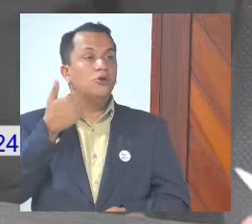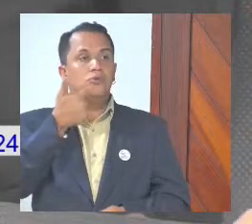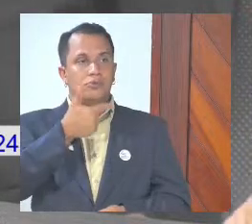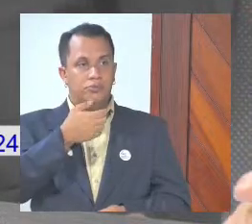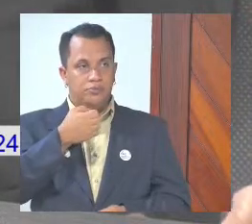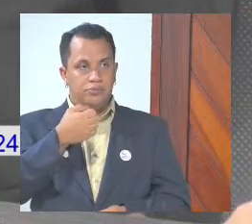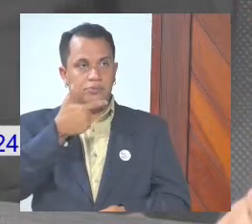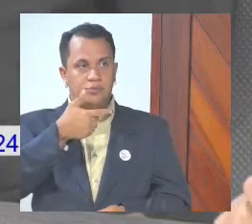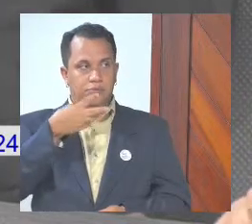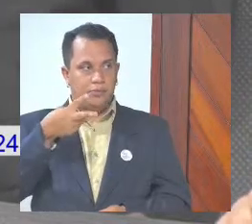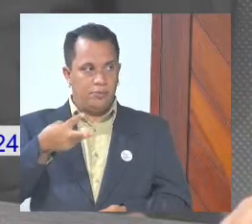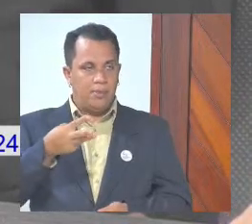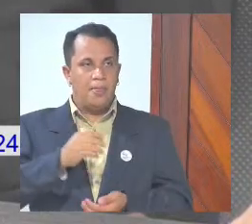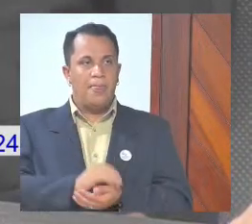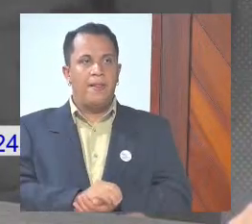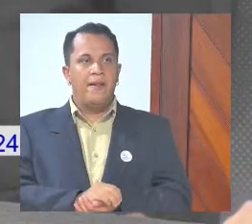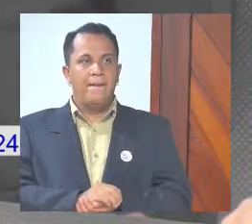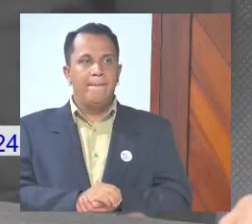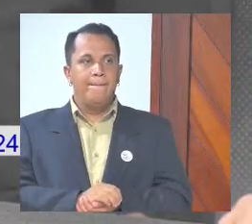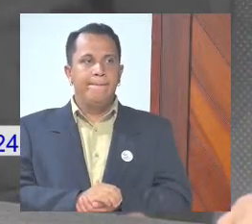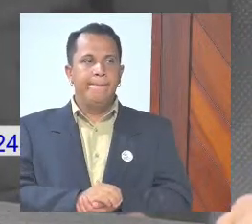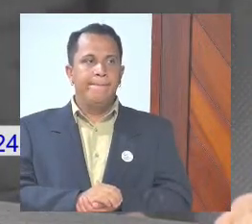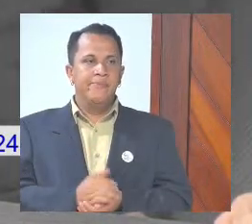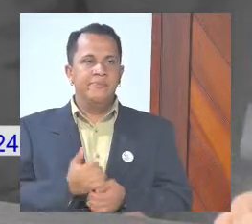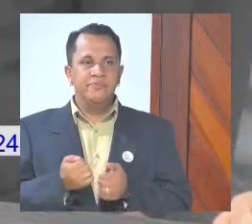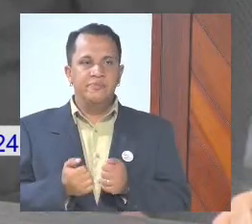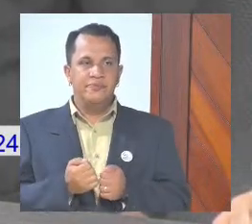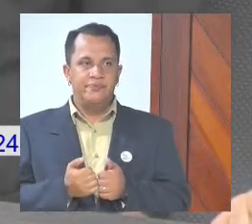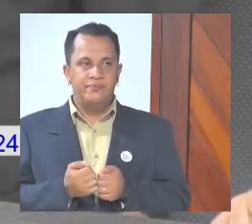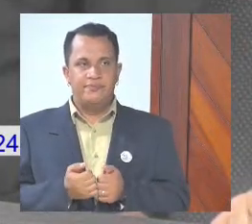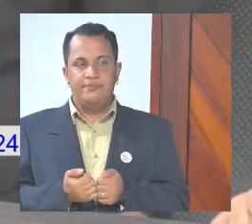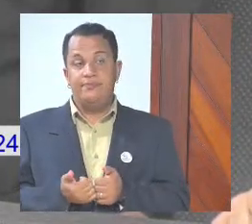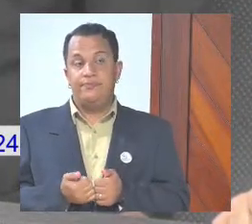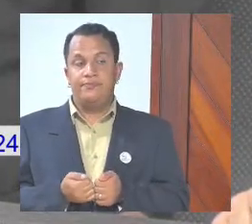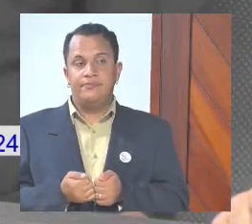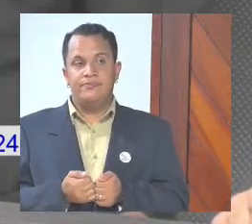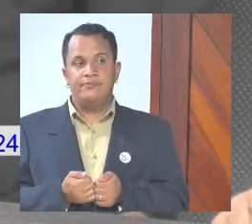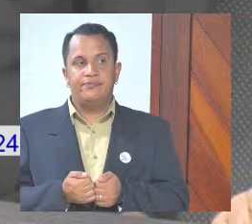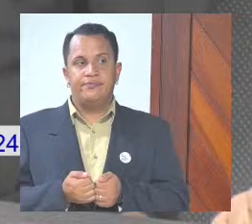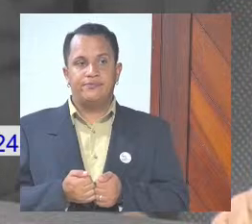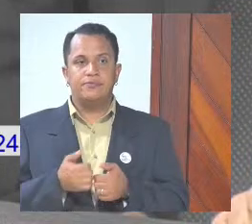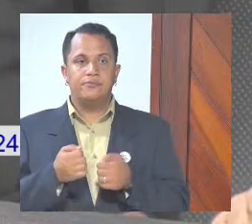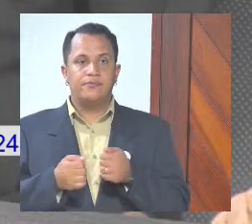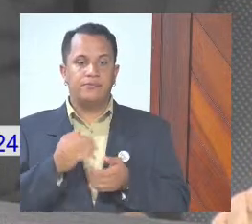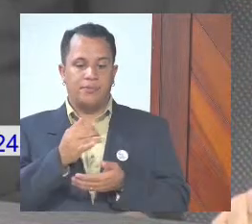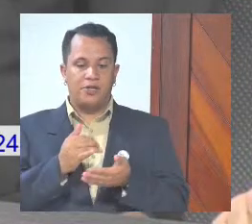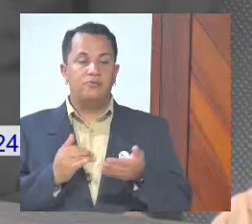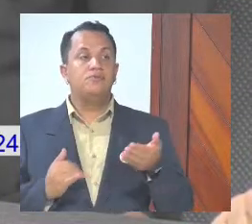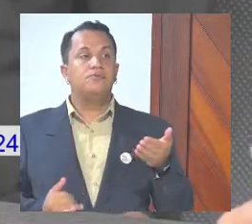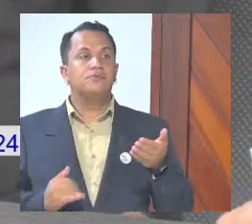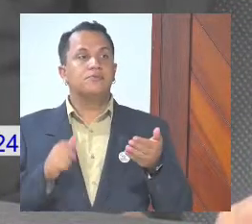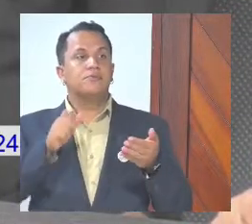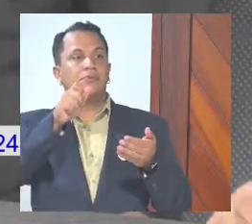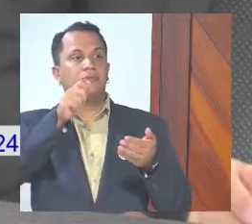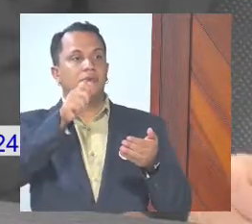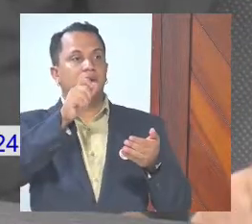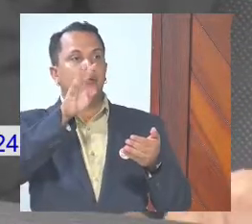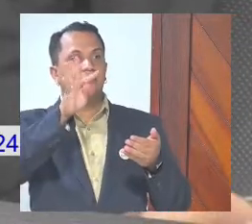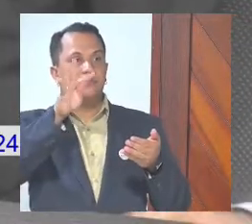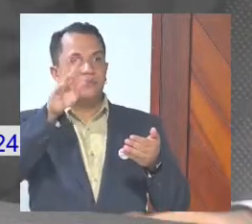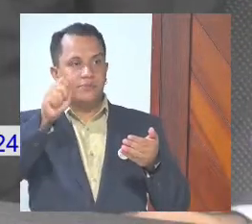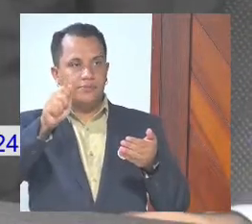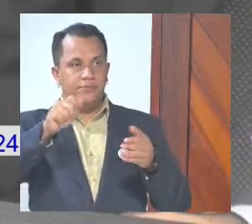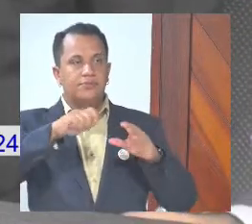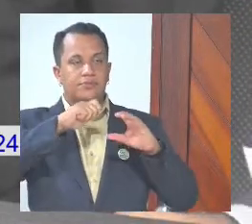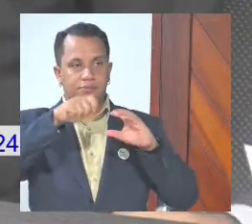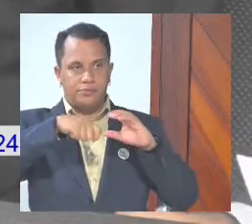2023, os arquivos eletrônicos audiovisuais correspondentes à ata eletrônica se encontram devidamente